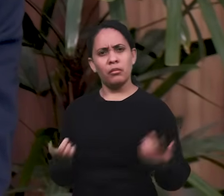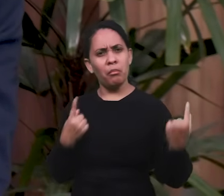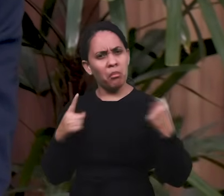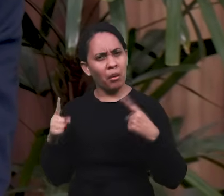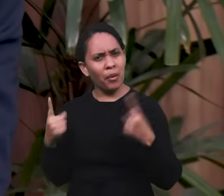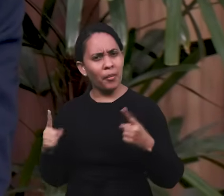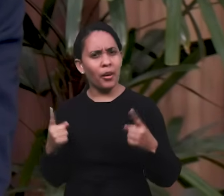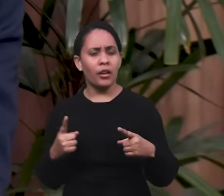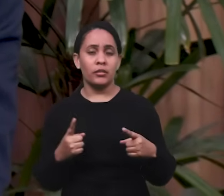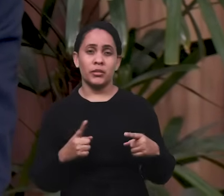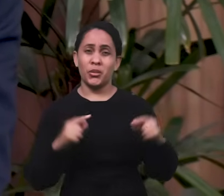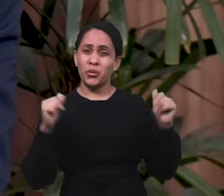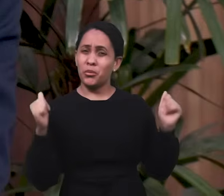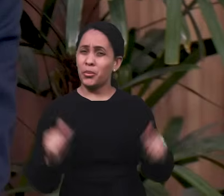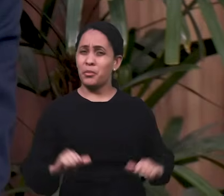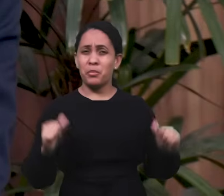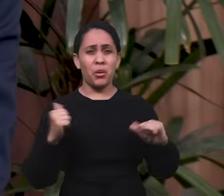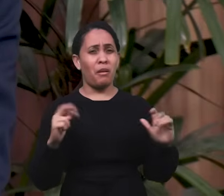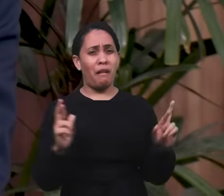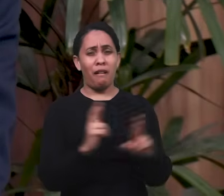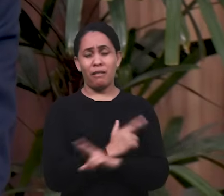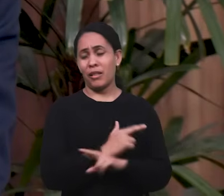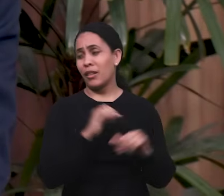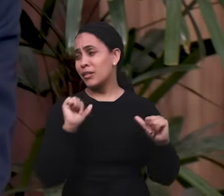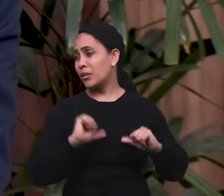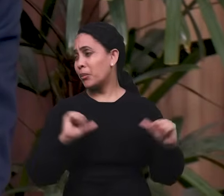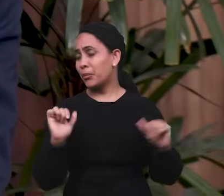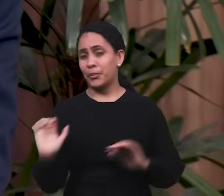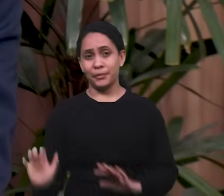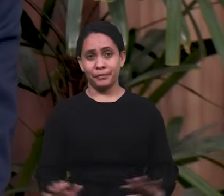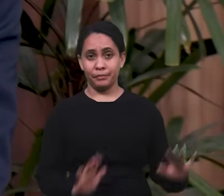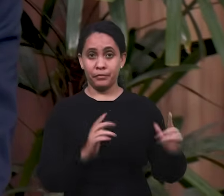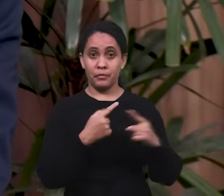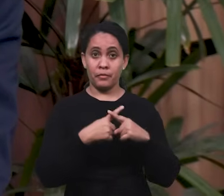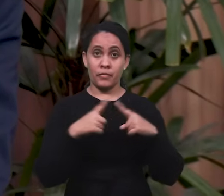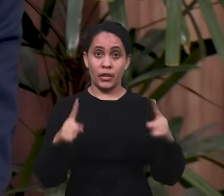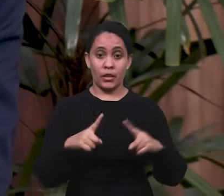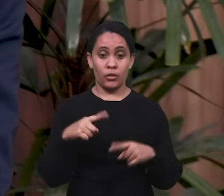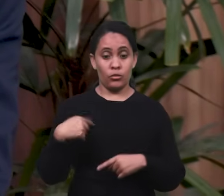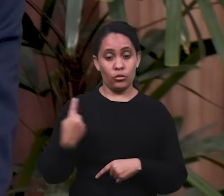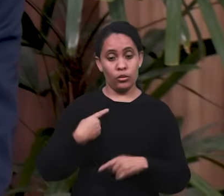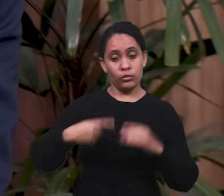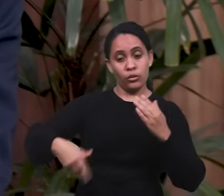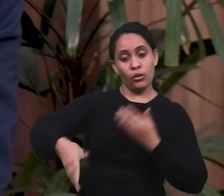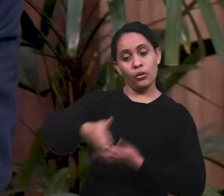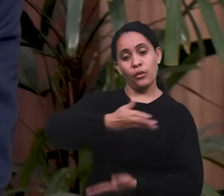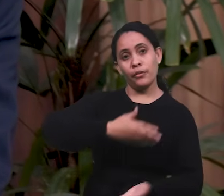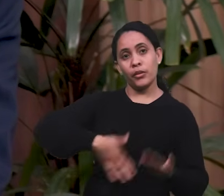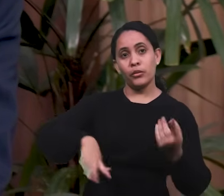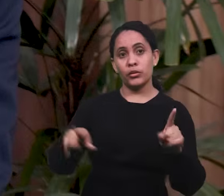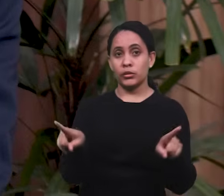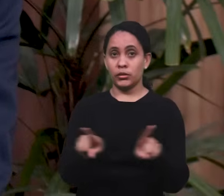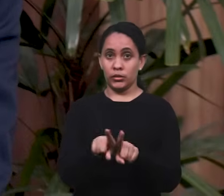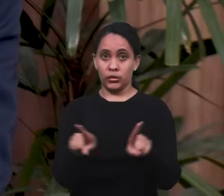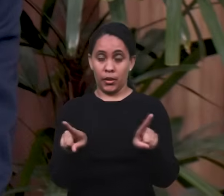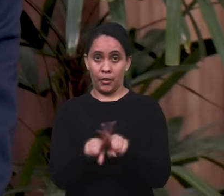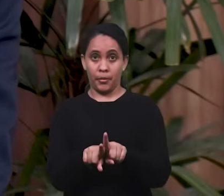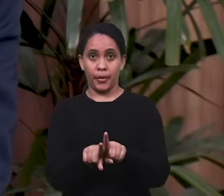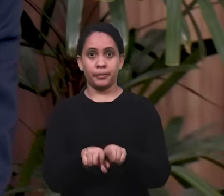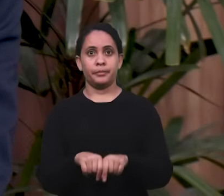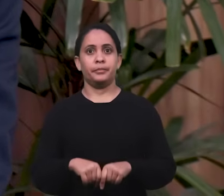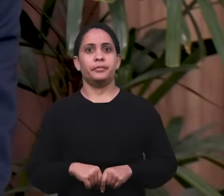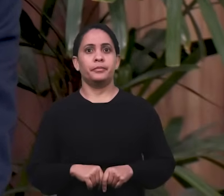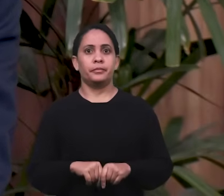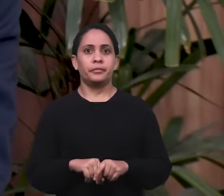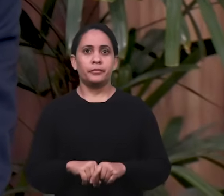E ali só agravou mais o assunto. Então, até no nosso convívio entre irmãos,